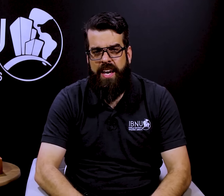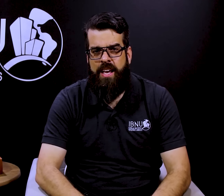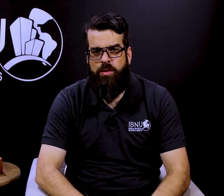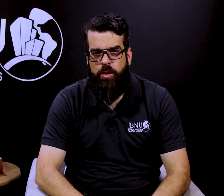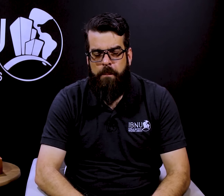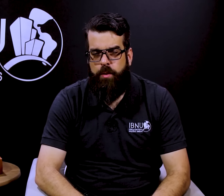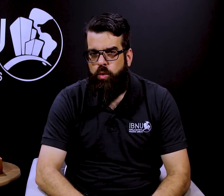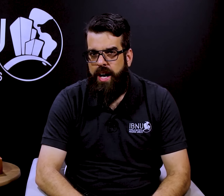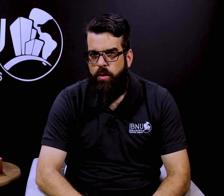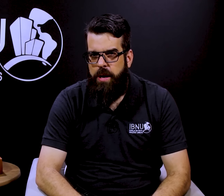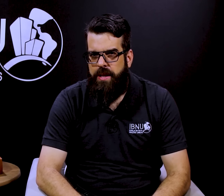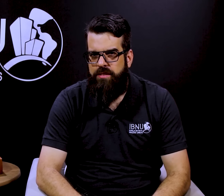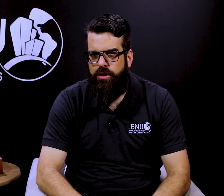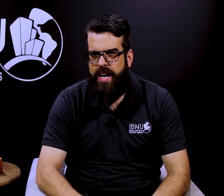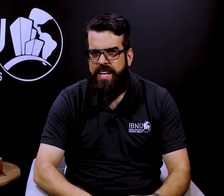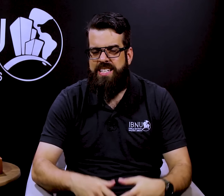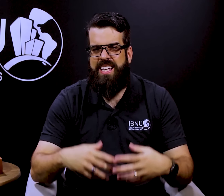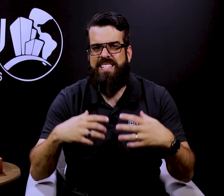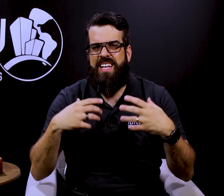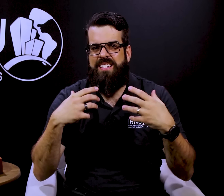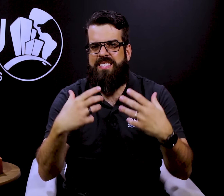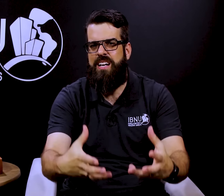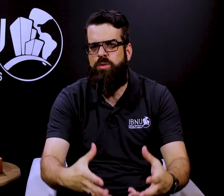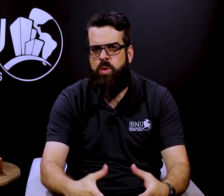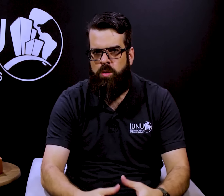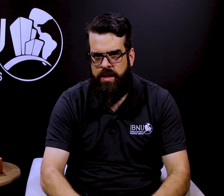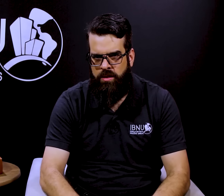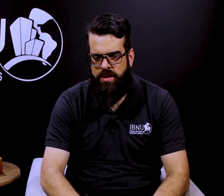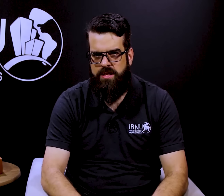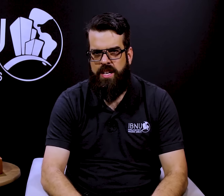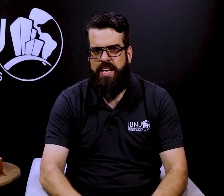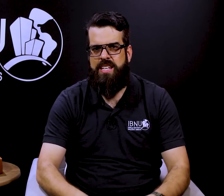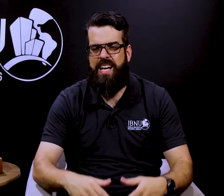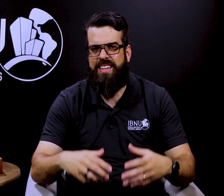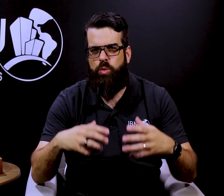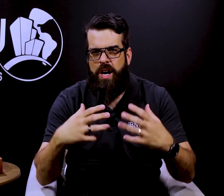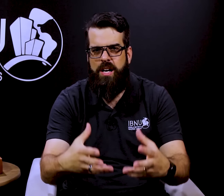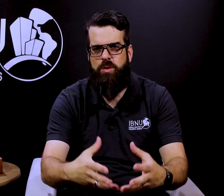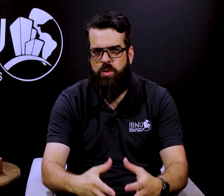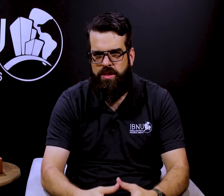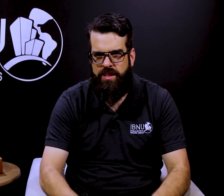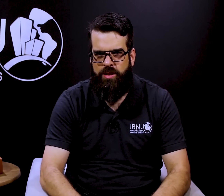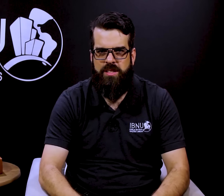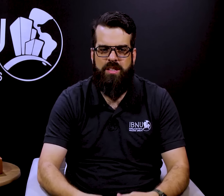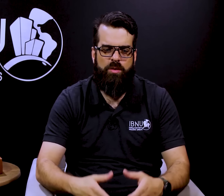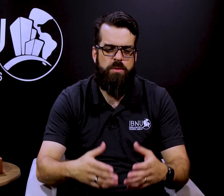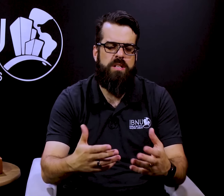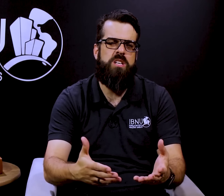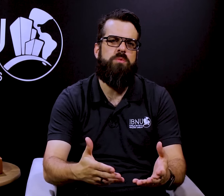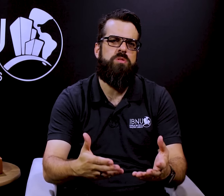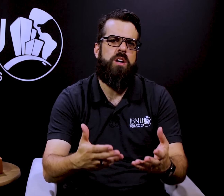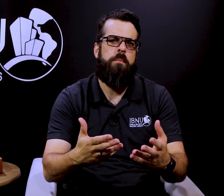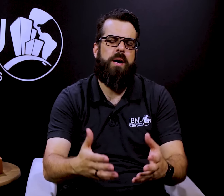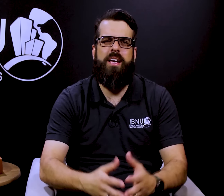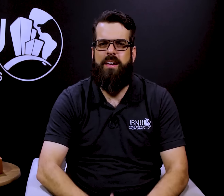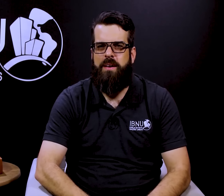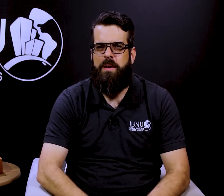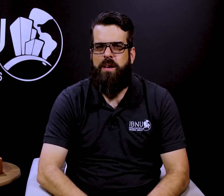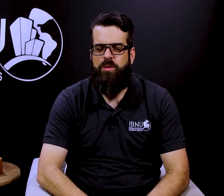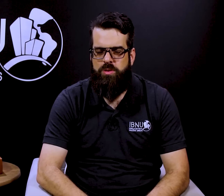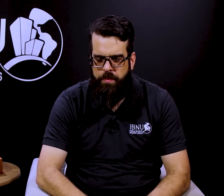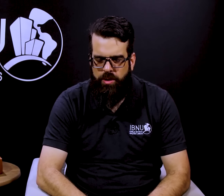bramindo, querendo procurar alguém para devorar. Ele está se lançando contra nós, ele está atuando contra nós. Então nós pedimos,